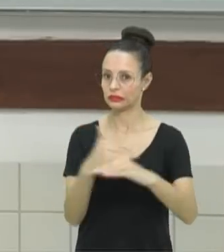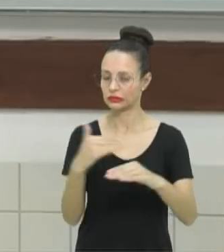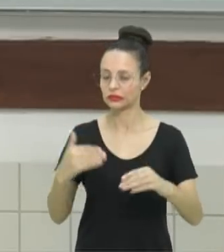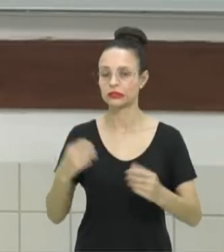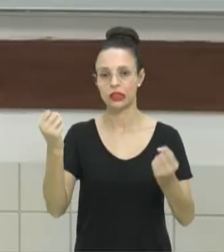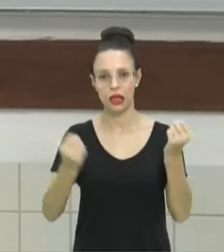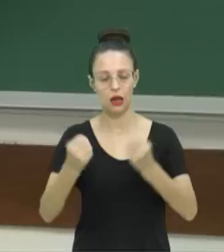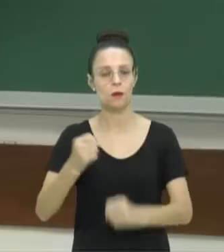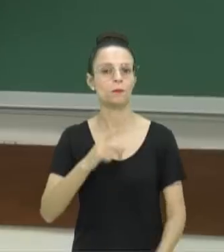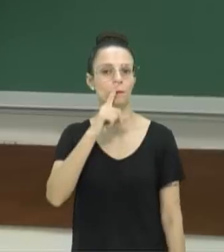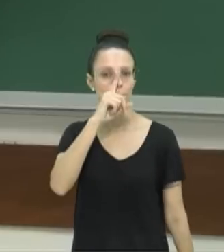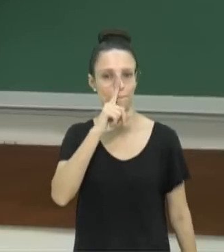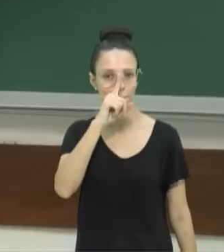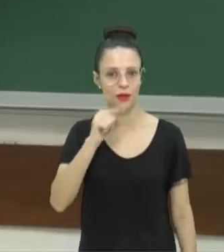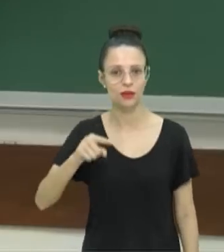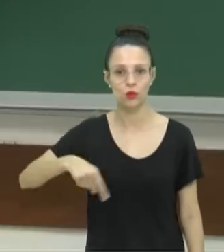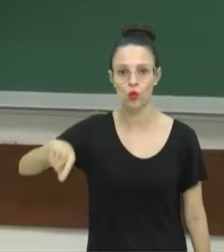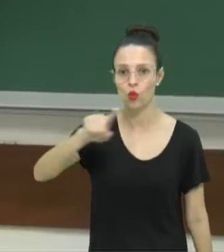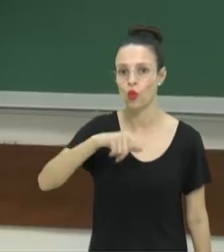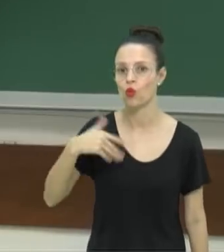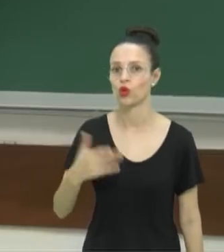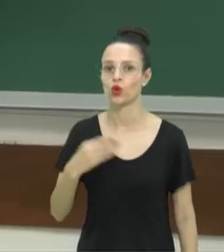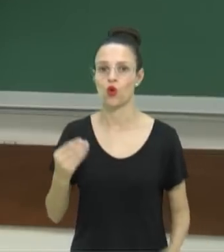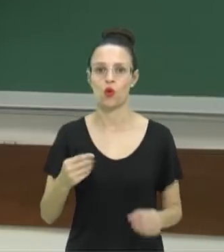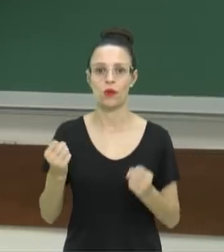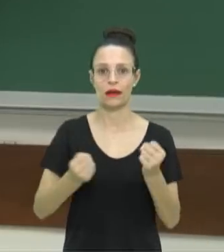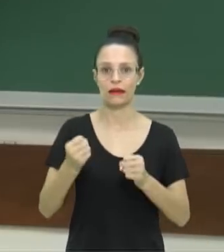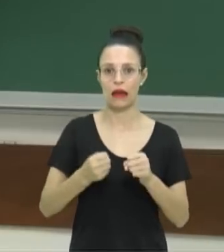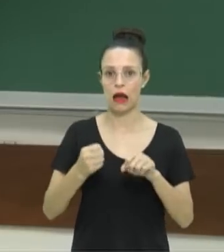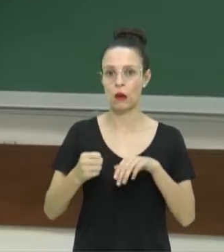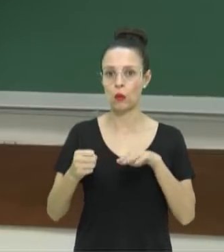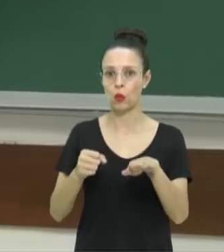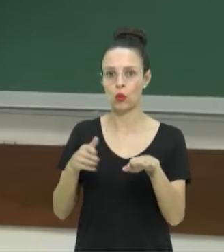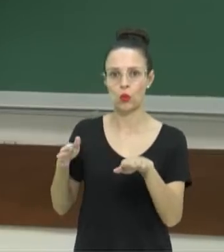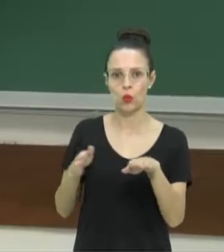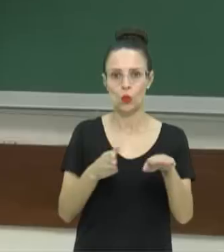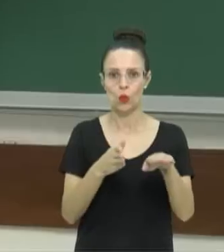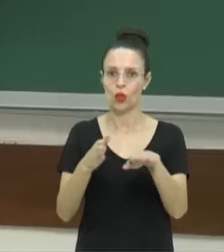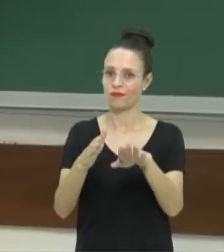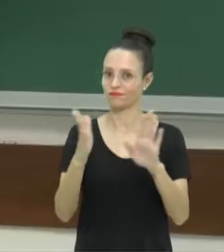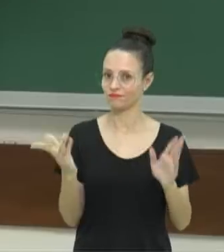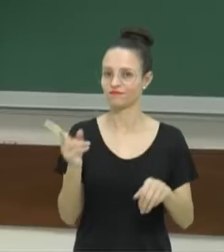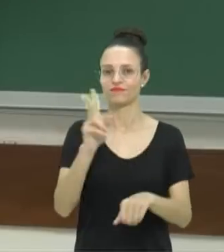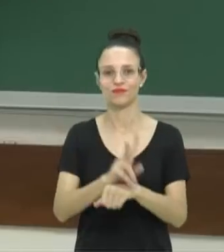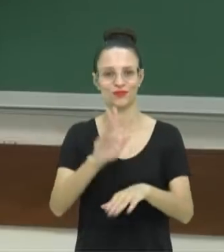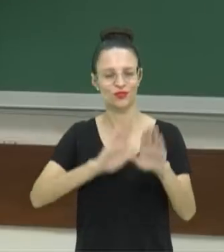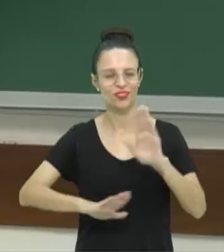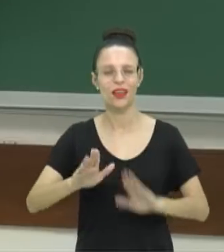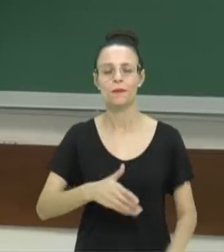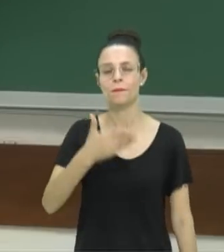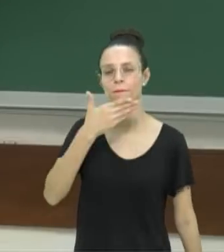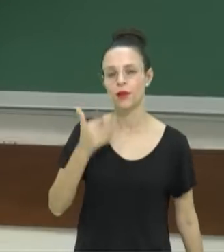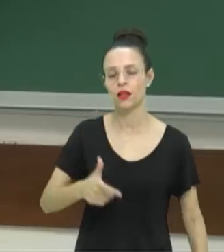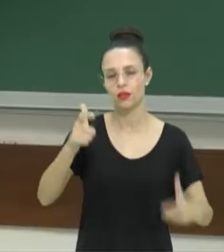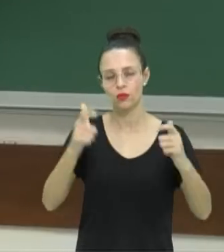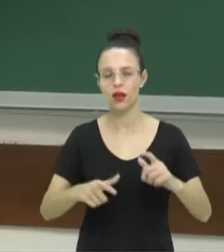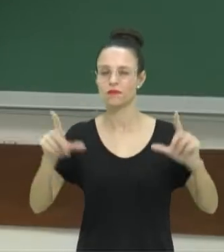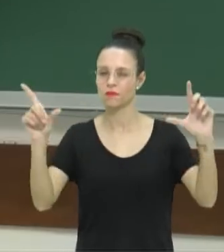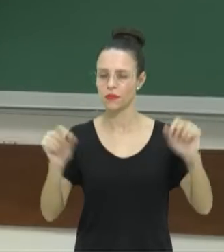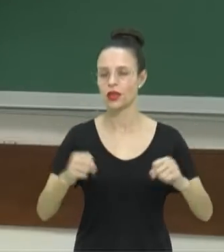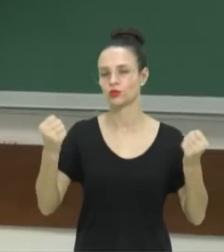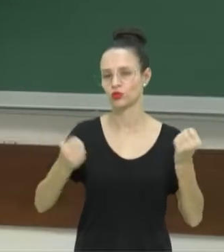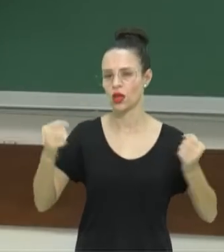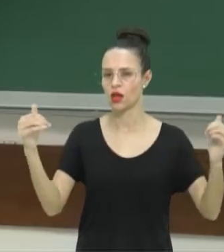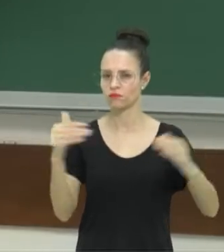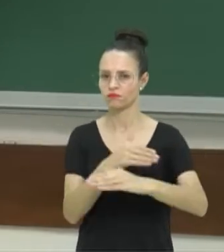muito perigoso você andar pelo meio dos carros, então procure andar em locais mais calmos, de menos trânsito, que